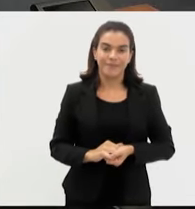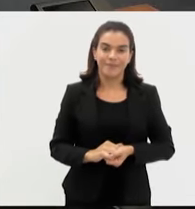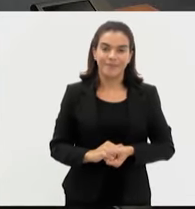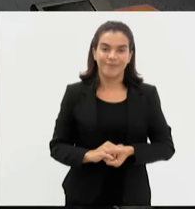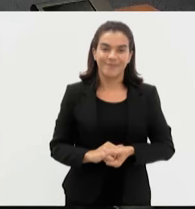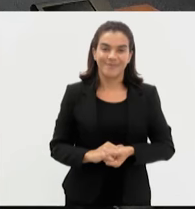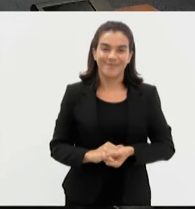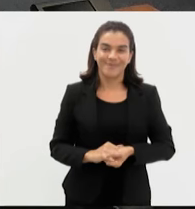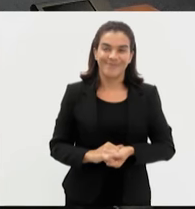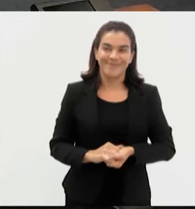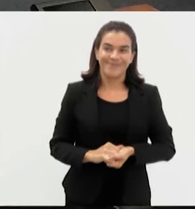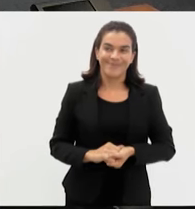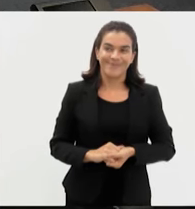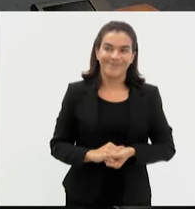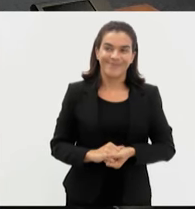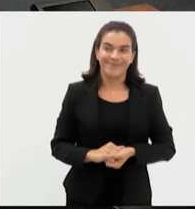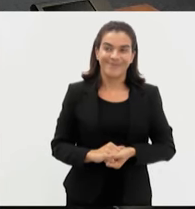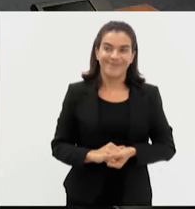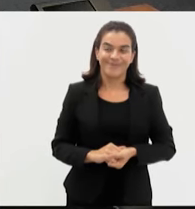Paulo